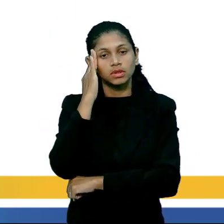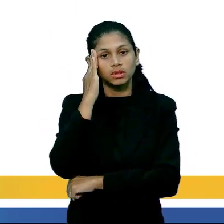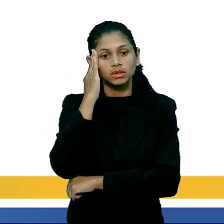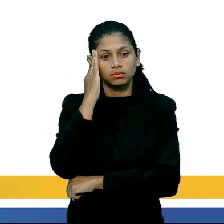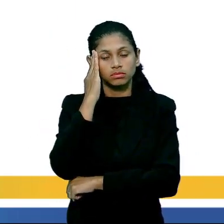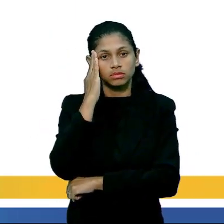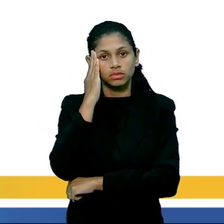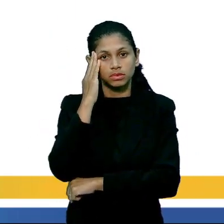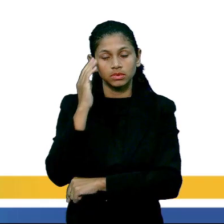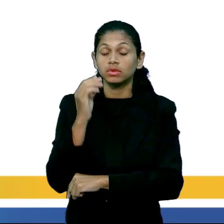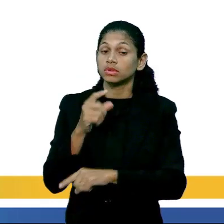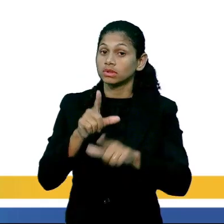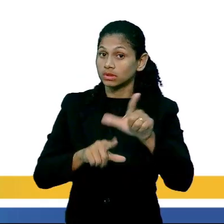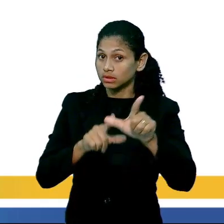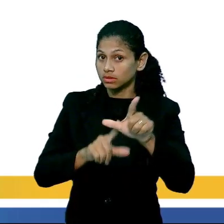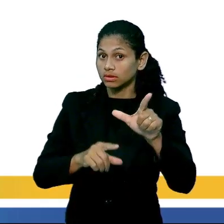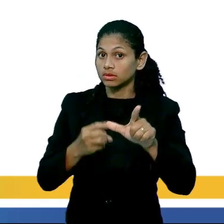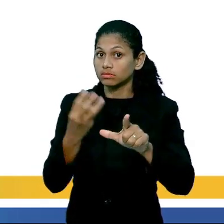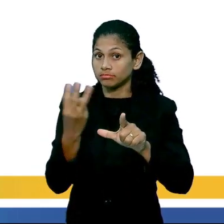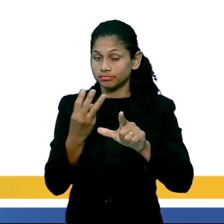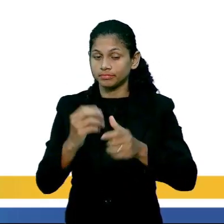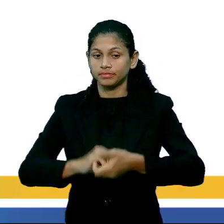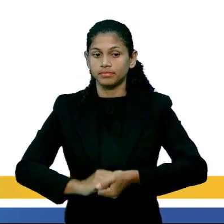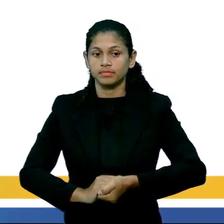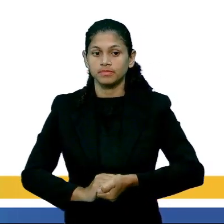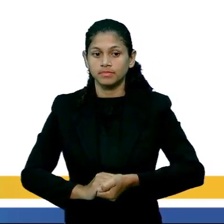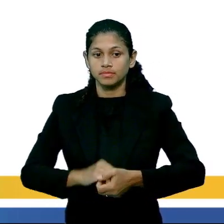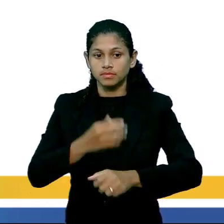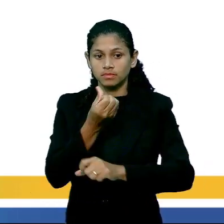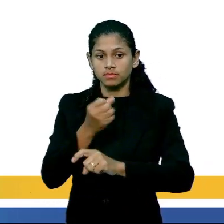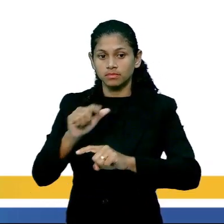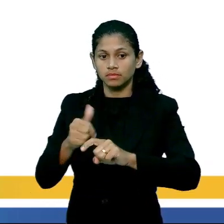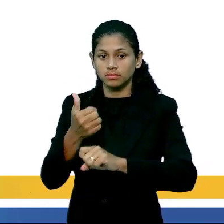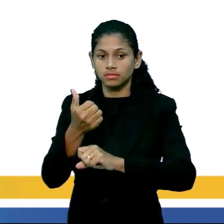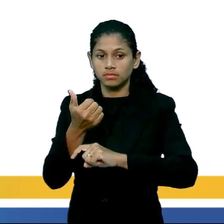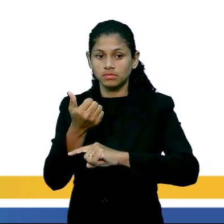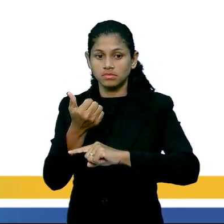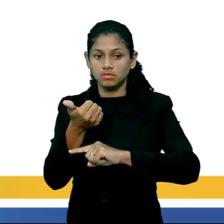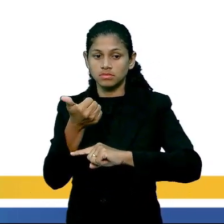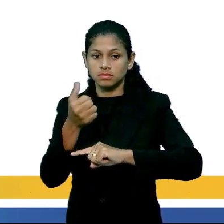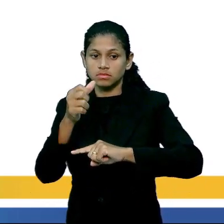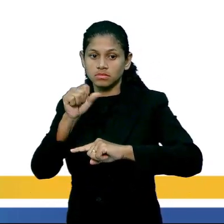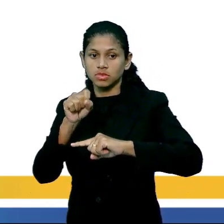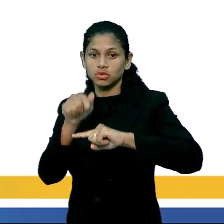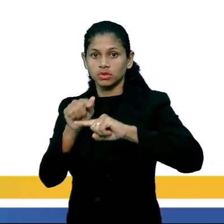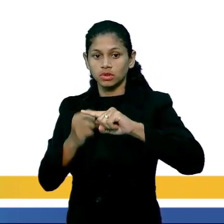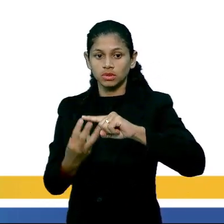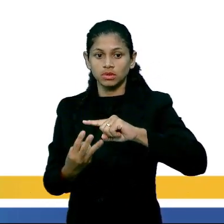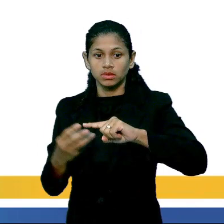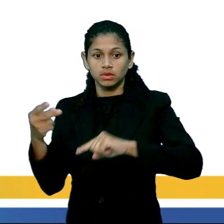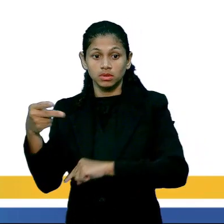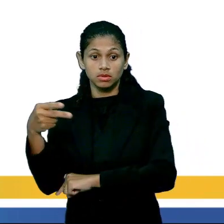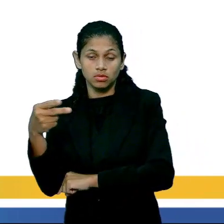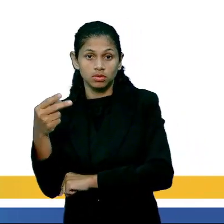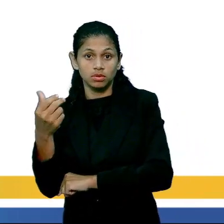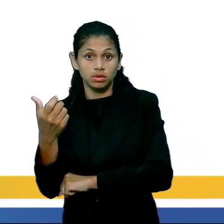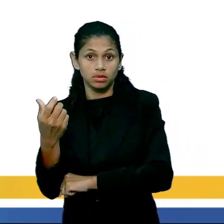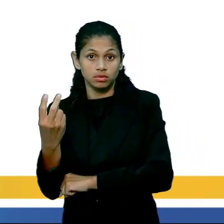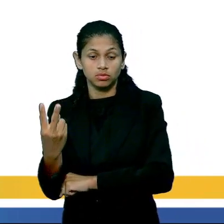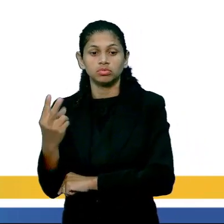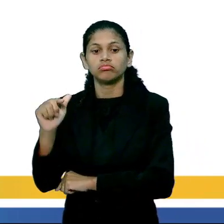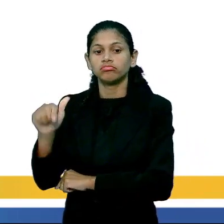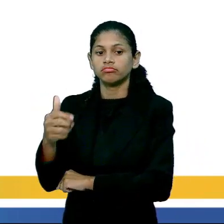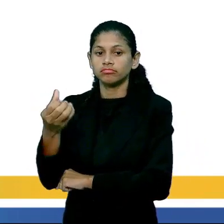o são as três letras 6,18 dividido para três é igual a 2,6 portanto aí